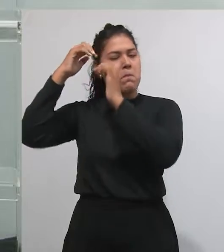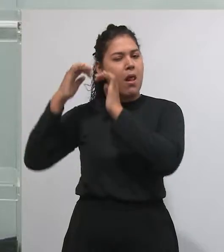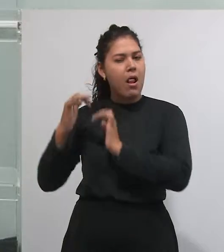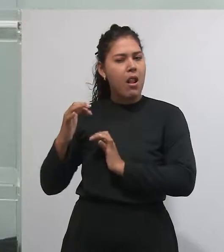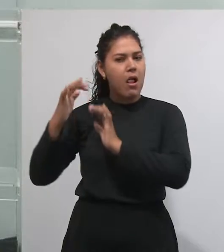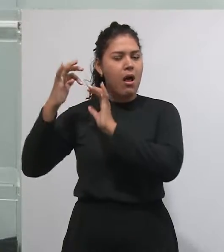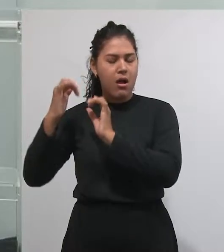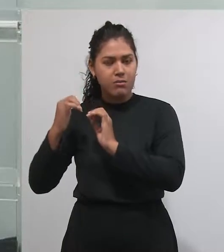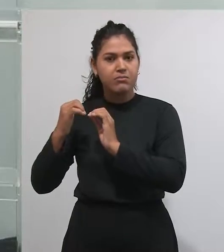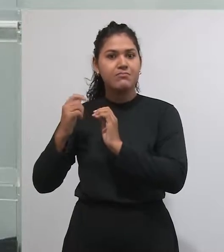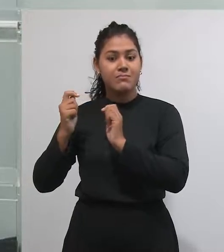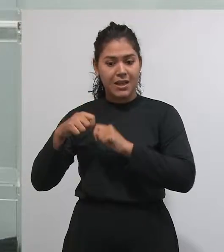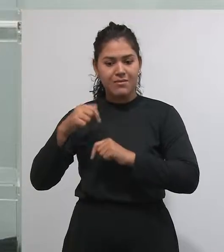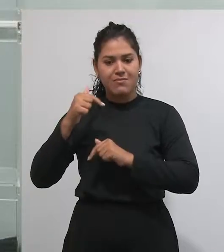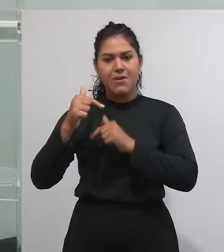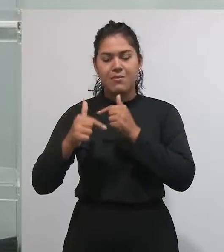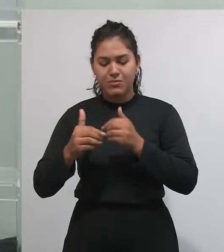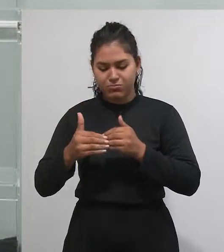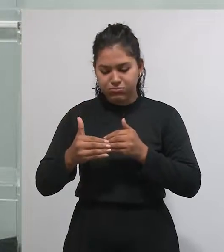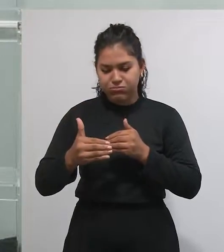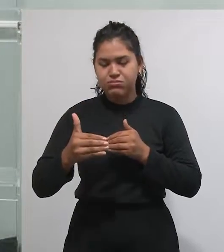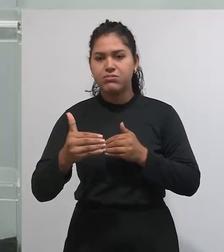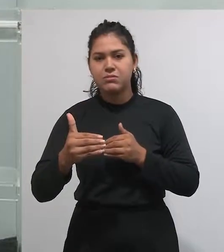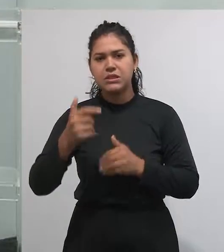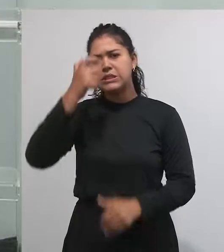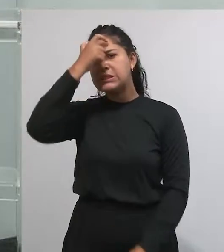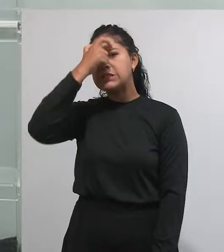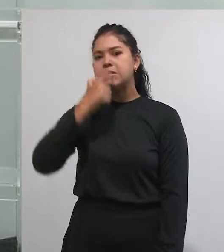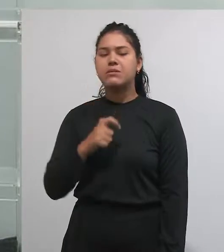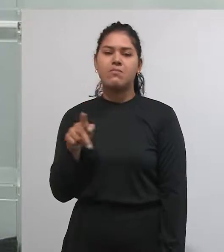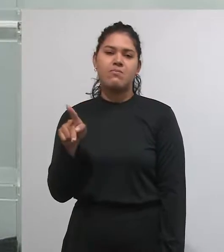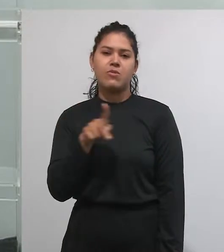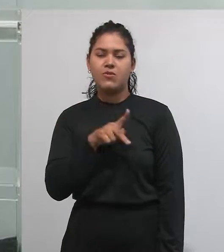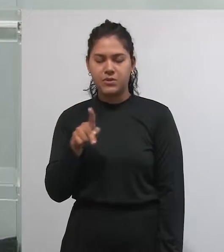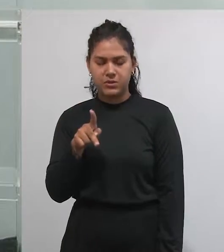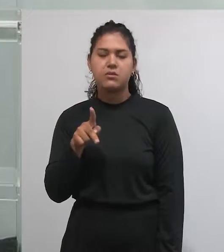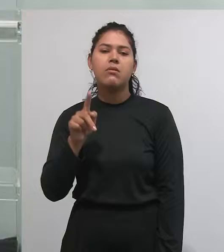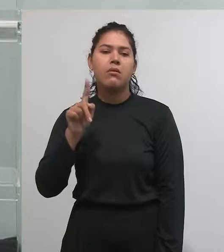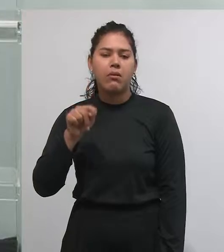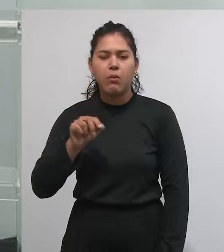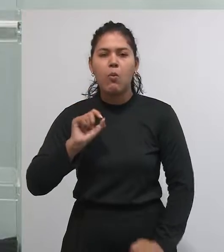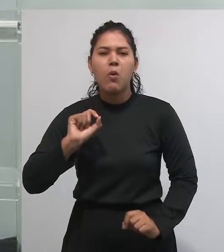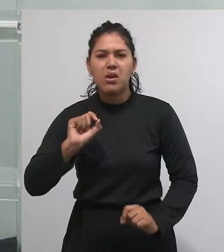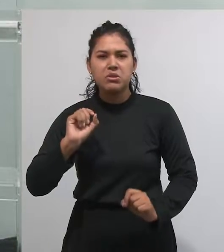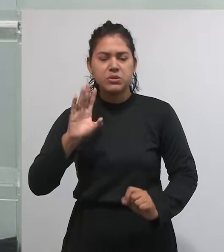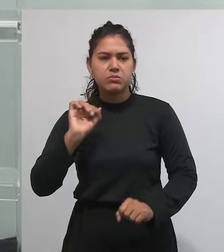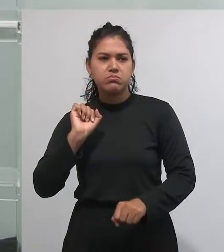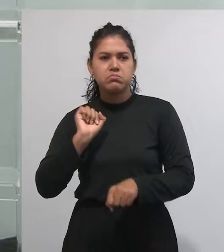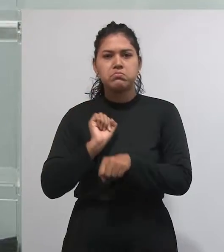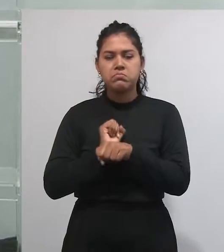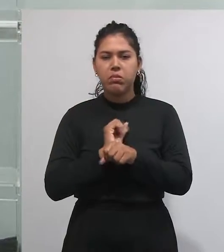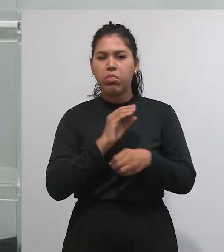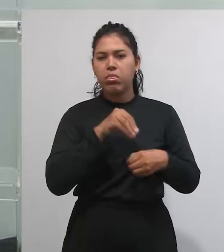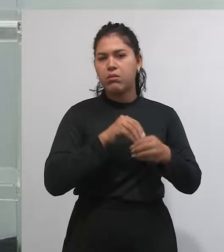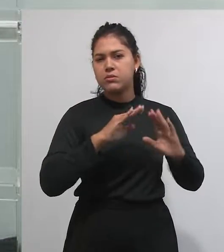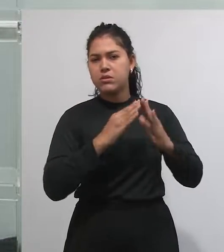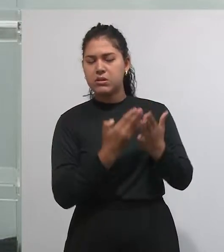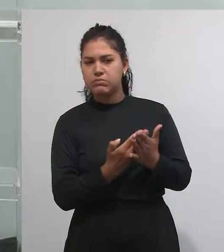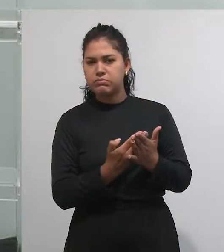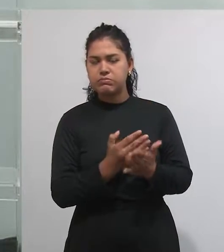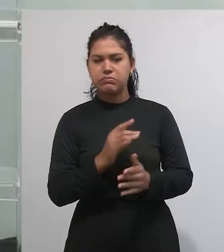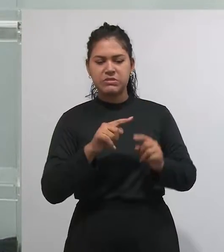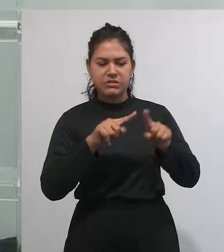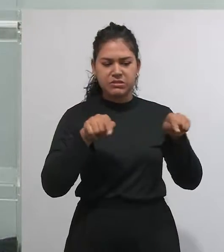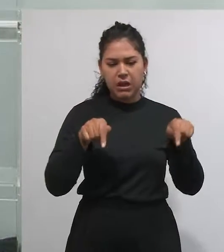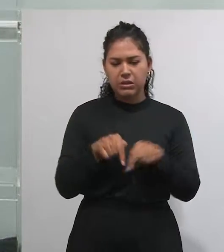nos conduzem à reflexão. A reflexão sobre ser educador é muito mais do que estar na escola, do